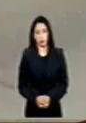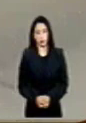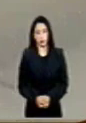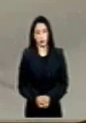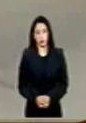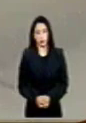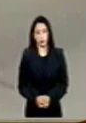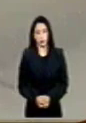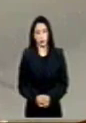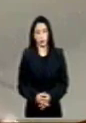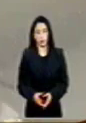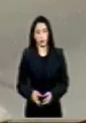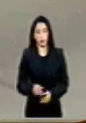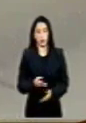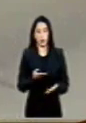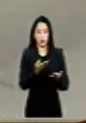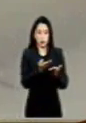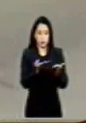Vossas Excelências